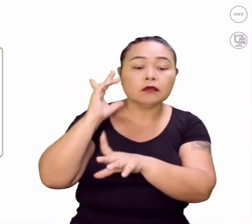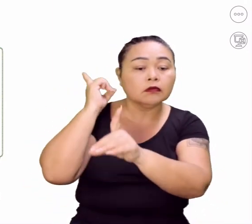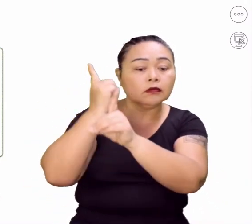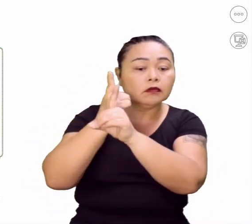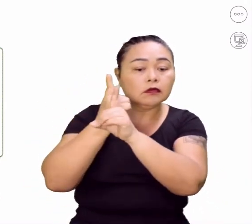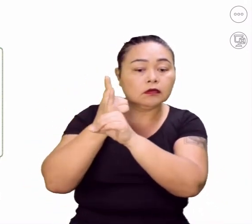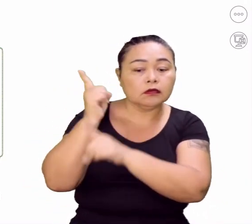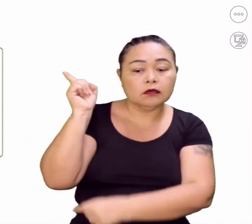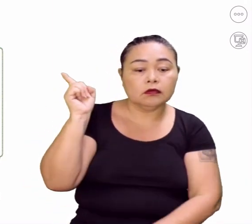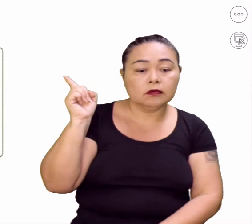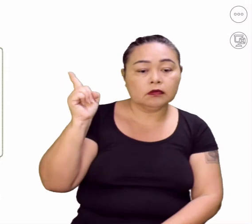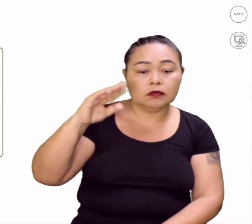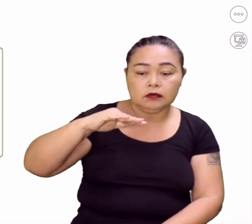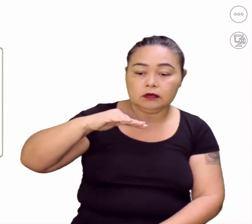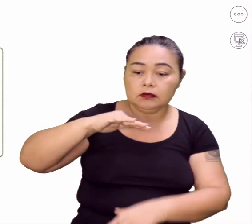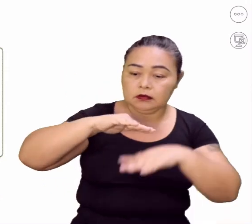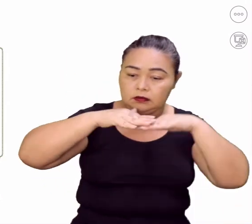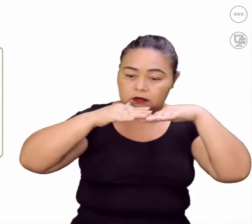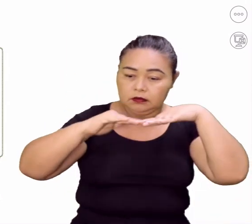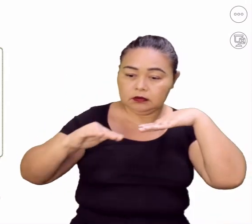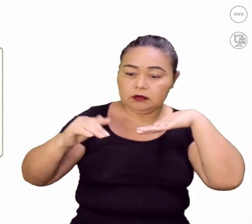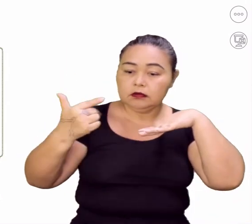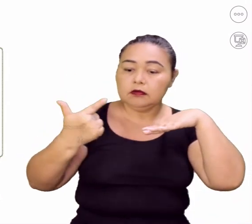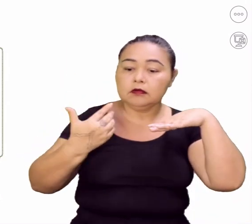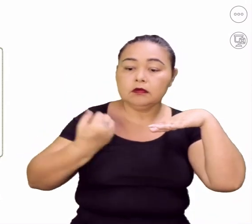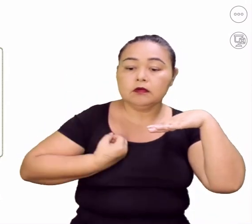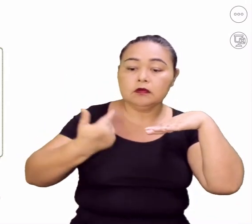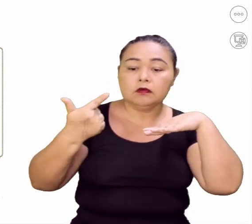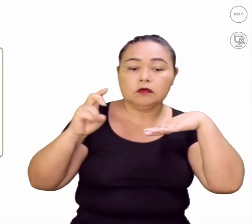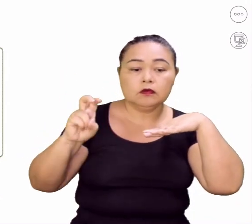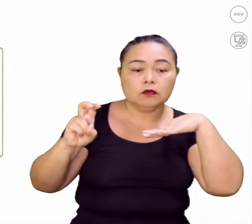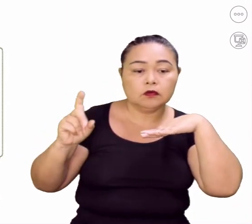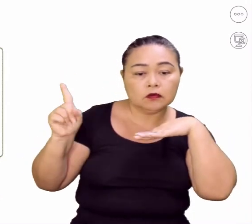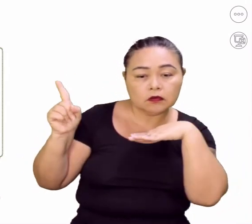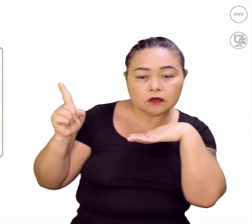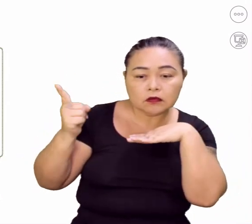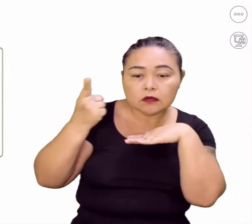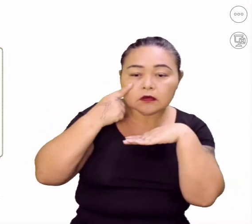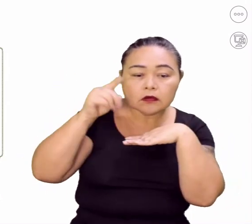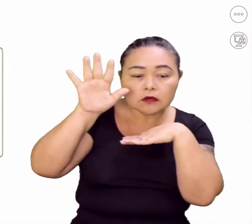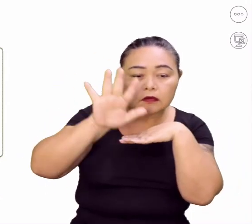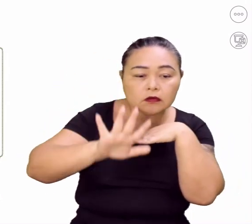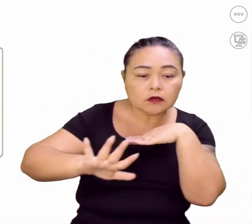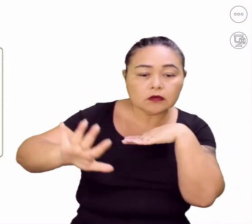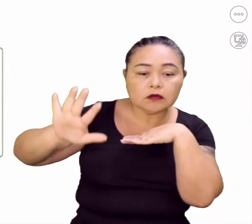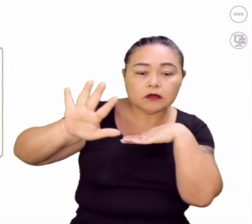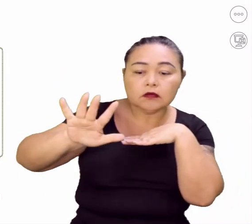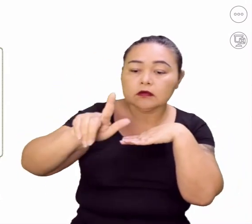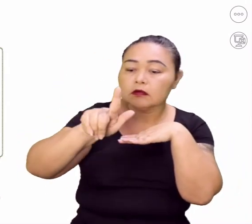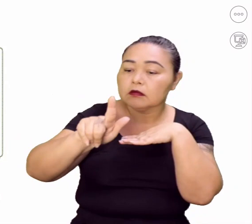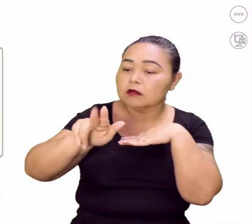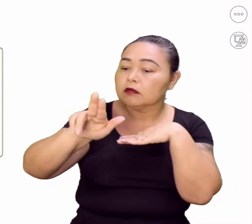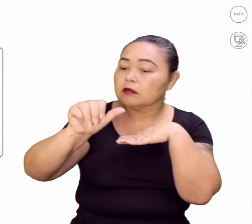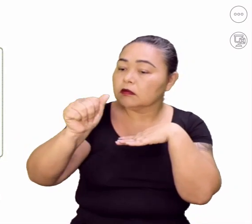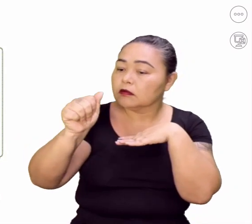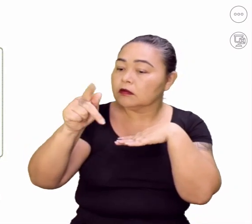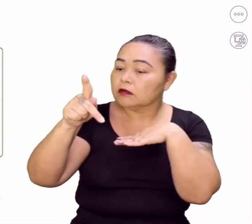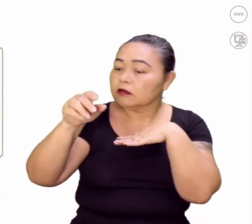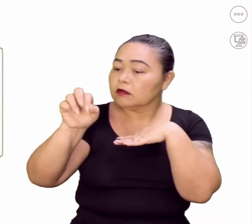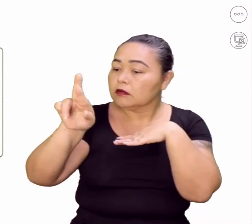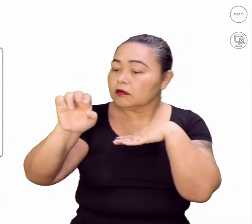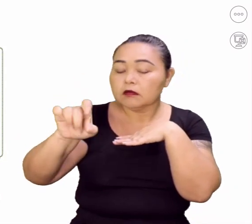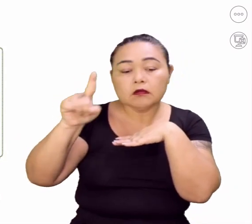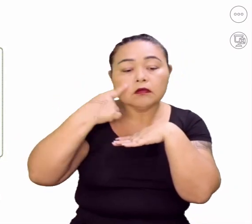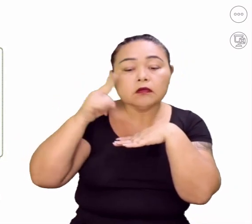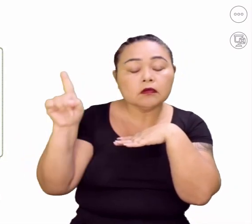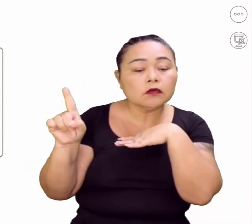aqui a planície, ó. Olha essa planície 25 aí, né, professor Jorge? A gente vê ali a área do Guaporé, né? Região, né? A gente